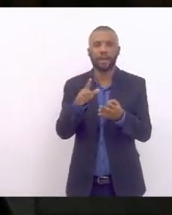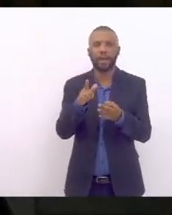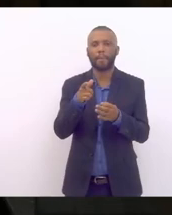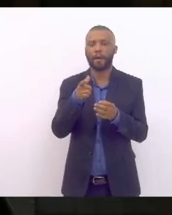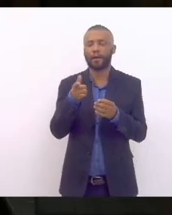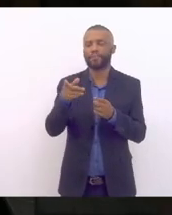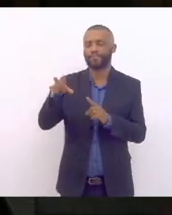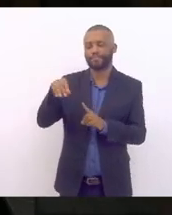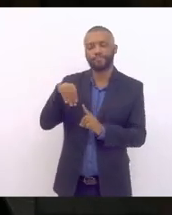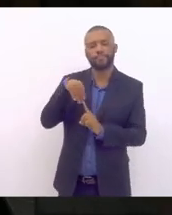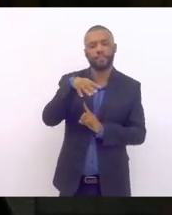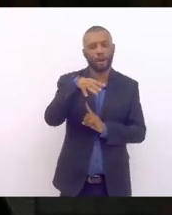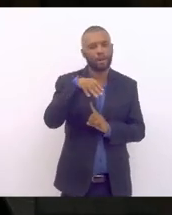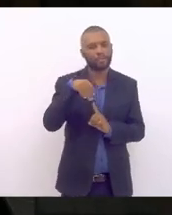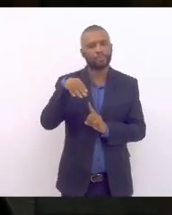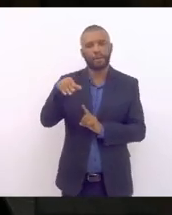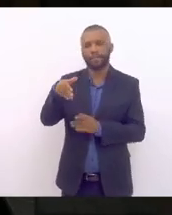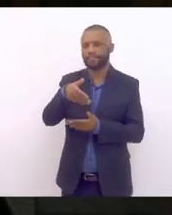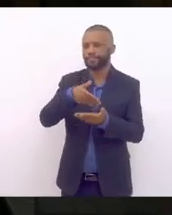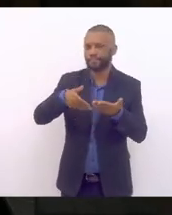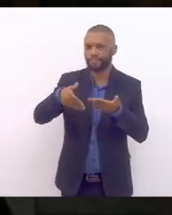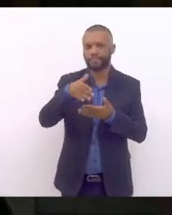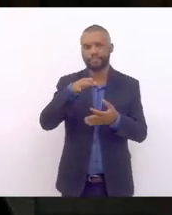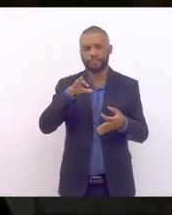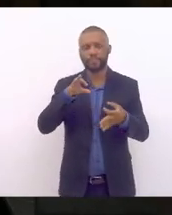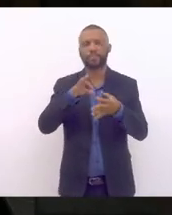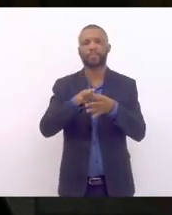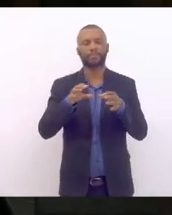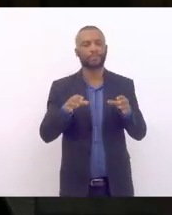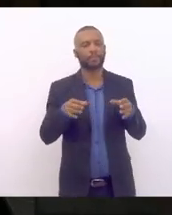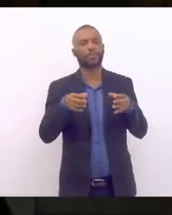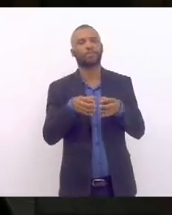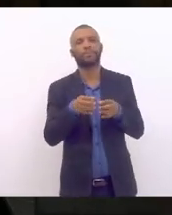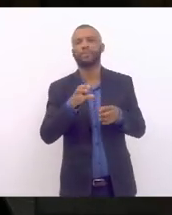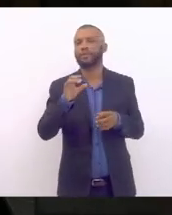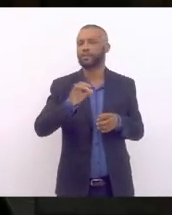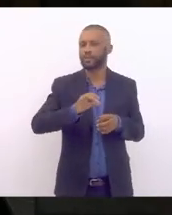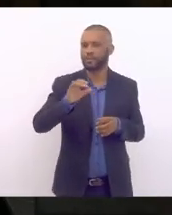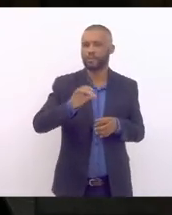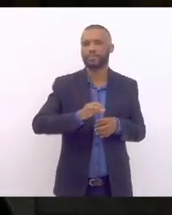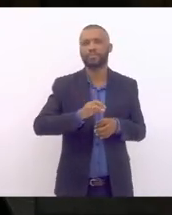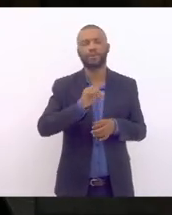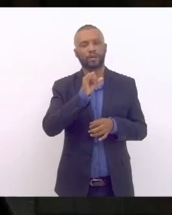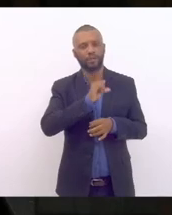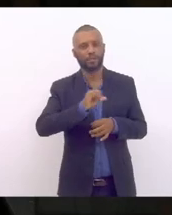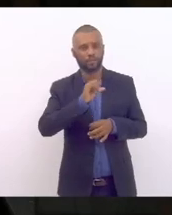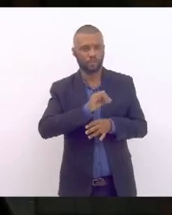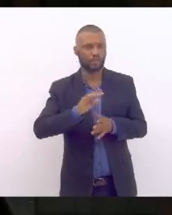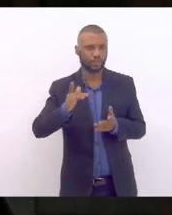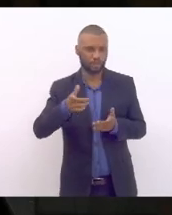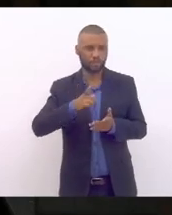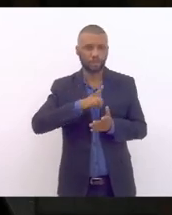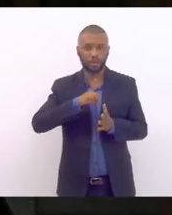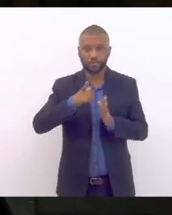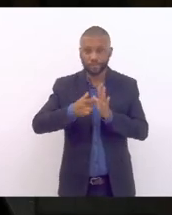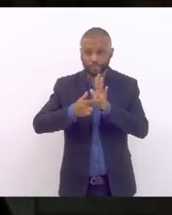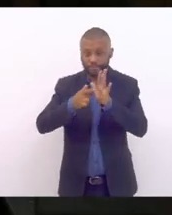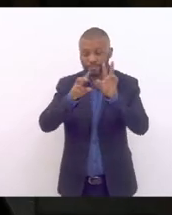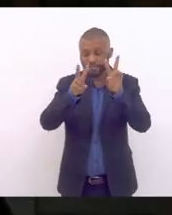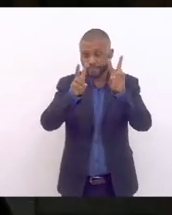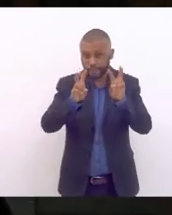interlocutora constante e regular da comunidade científica do Rio de Janeiro permito fazer uma saudação aqui muito